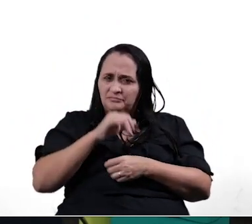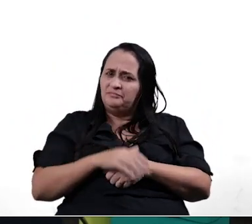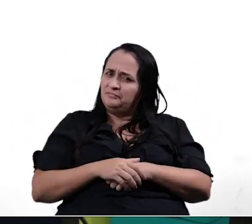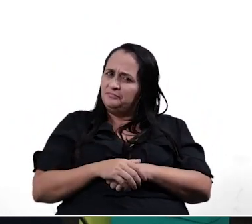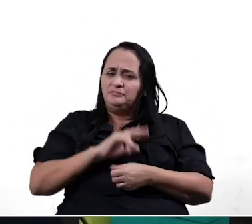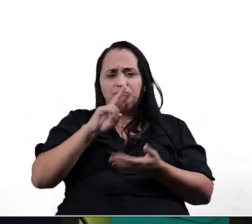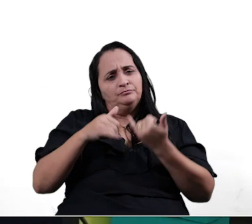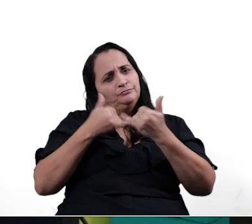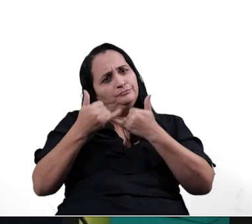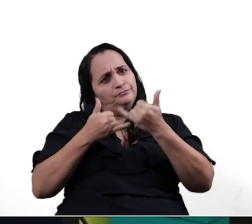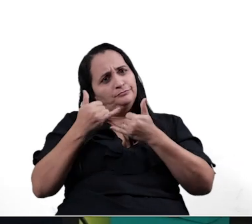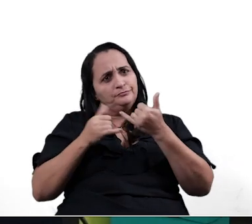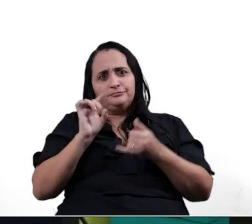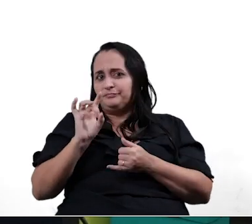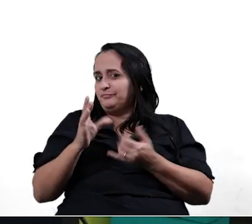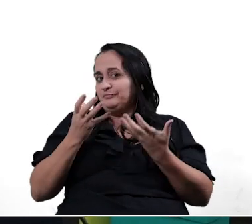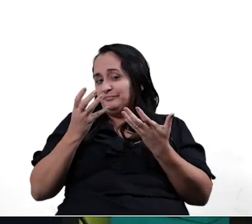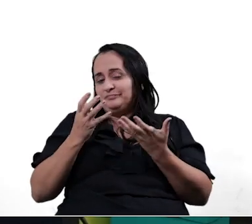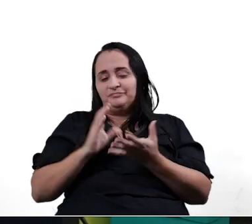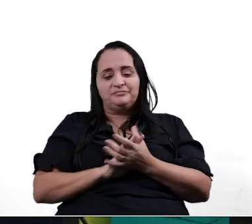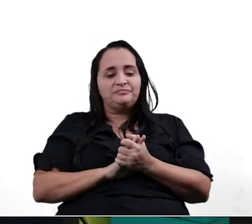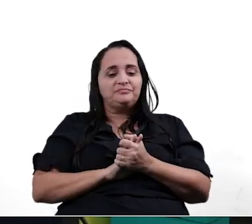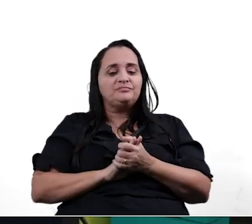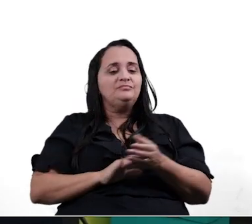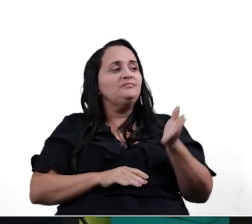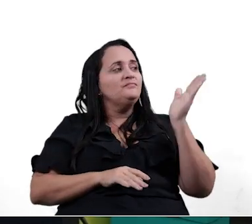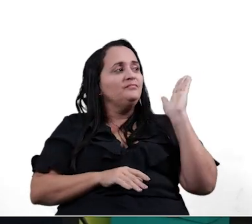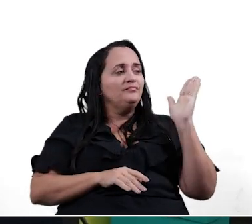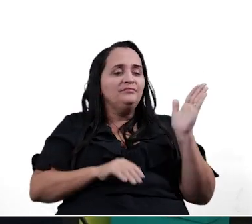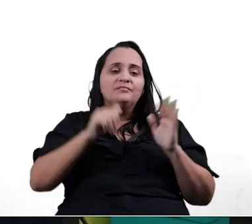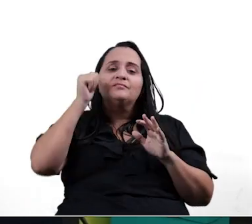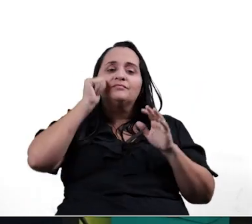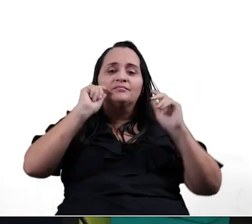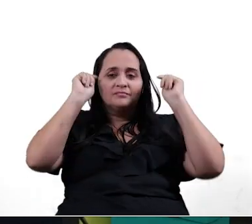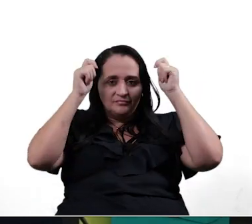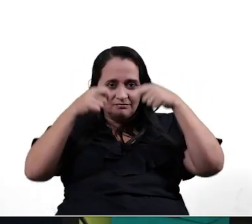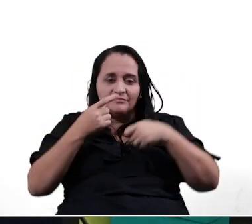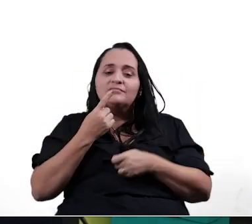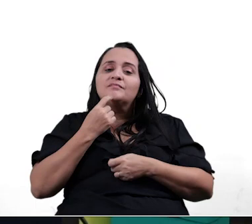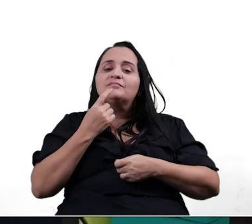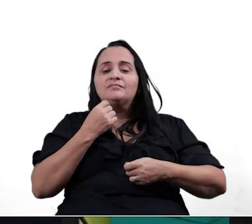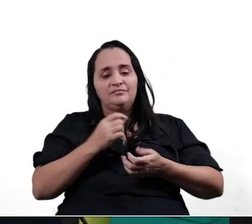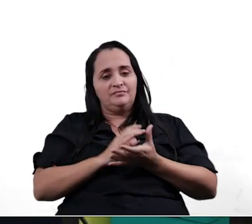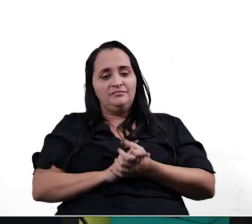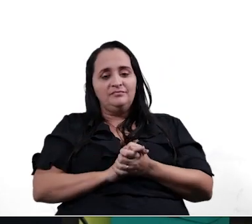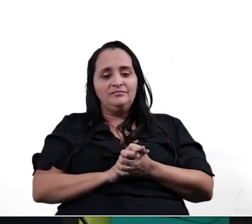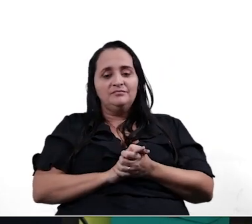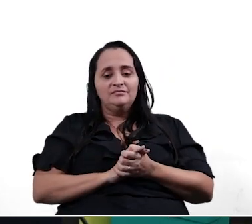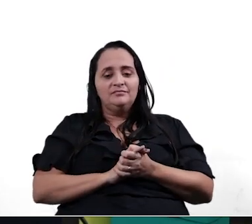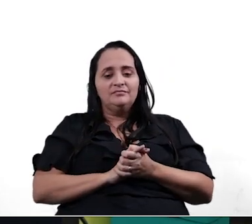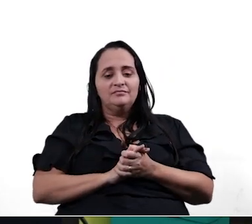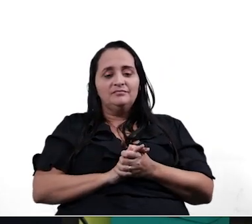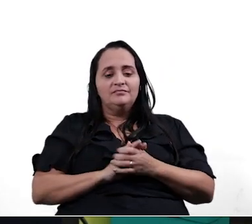de brincar. E dessa menininha linda com o chapeuzinho vermelho. Qual dessas